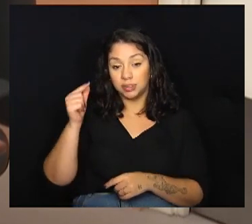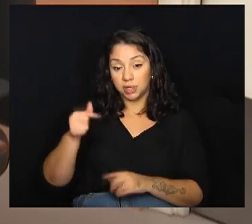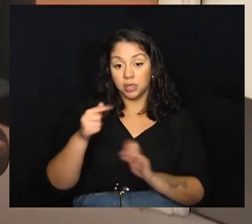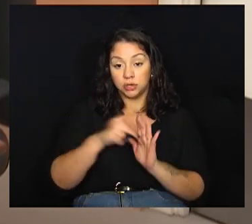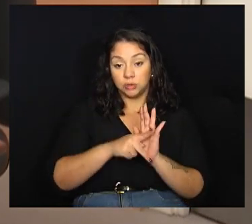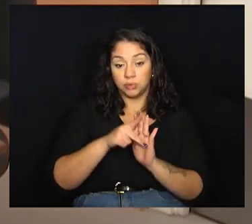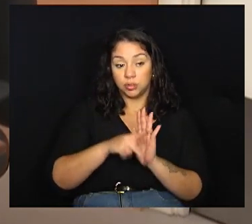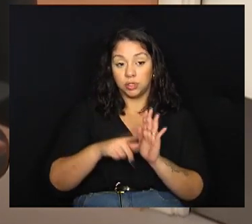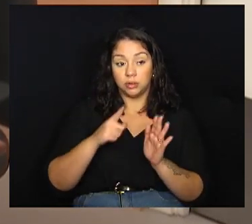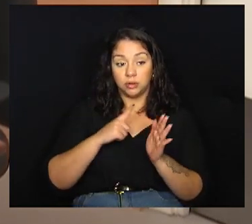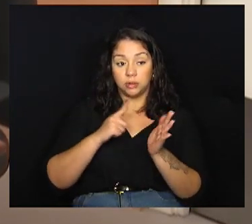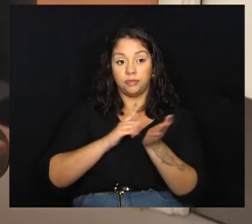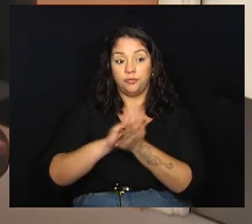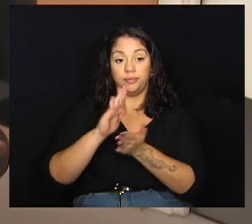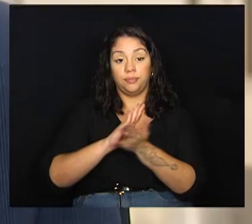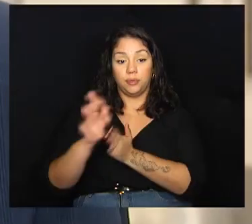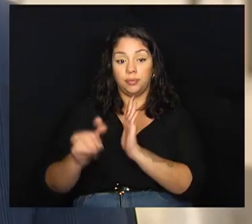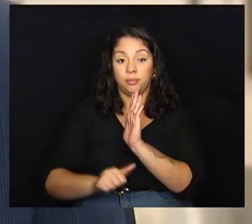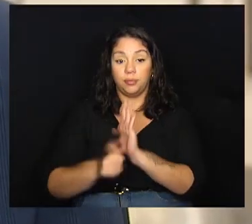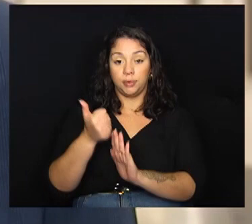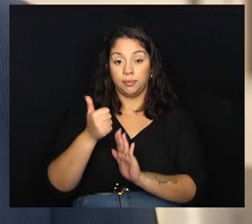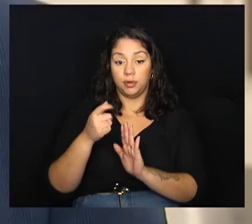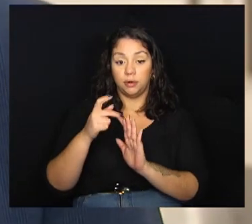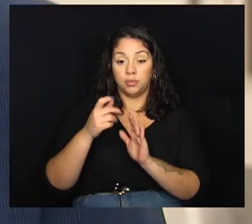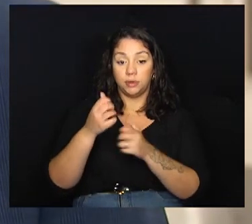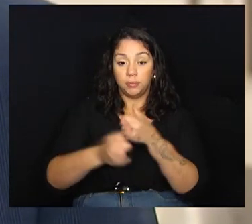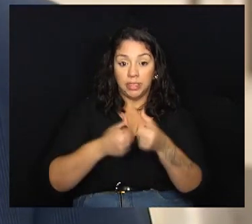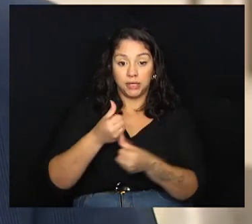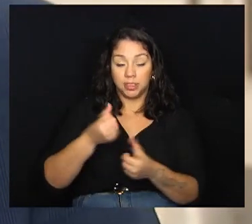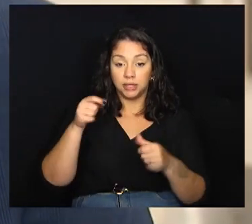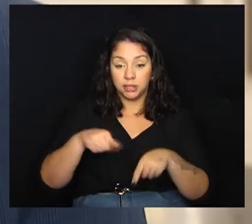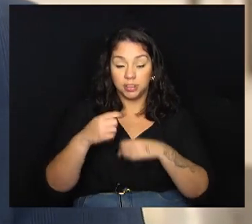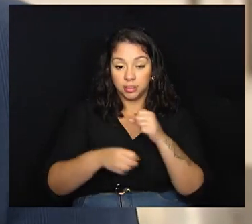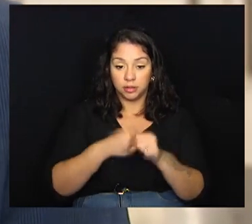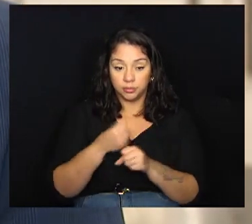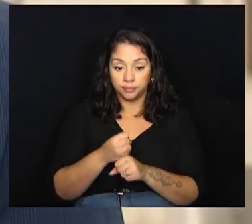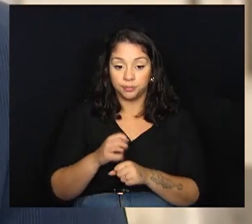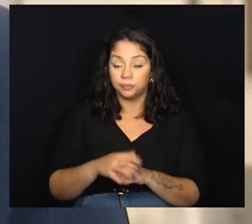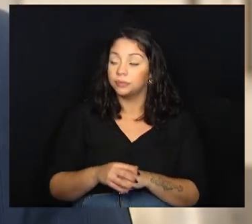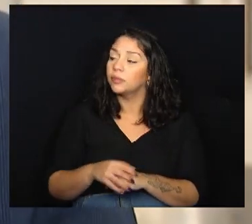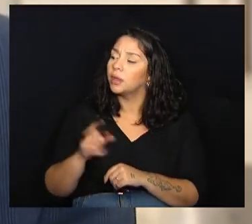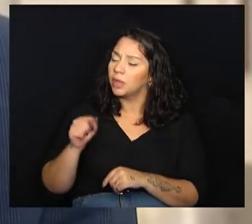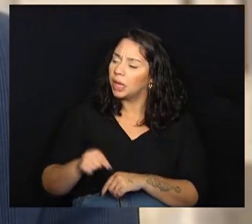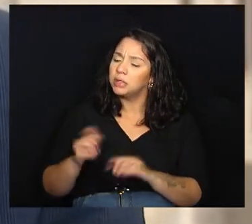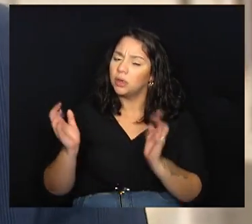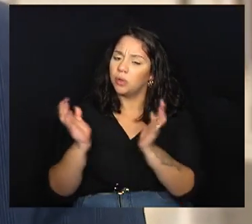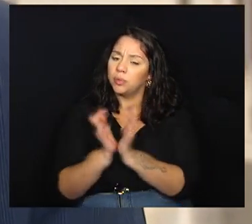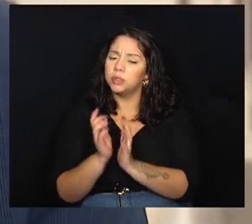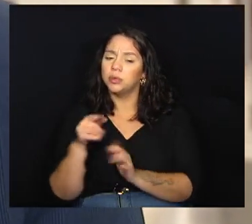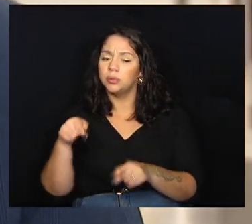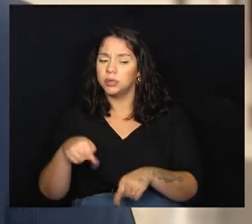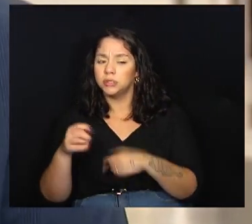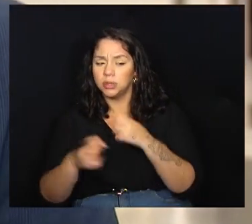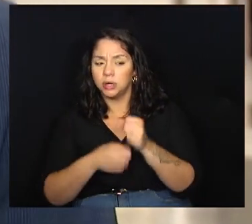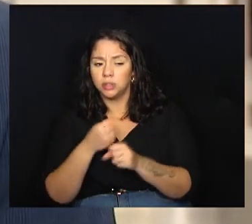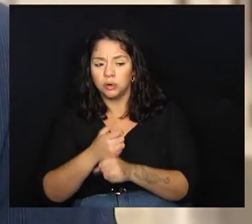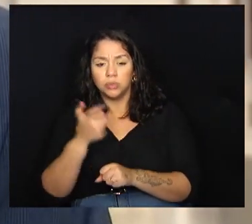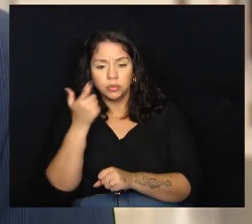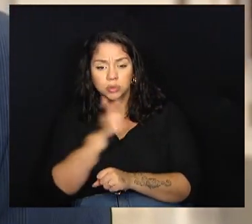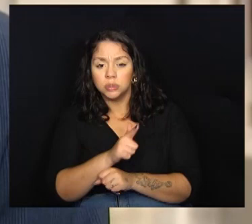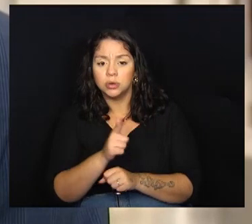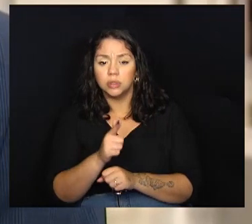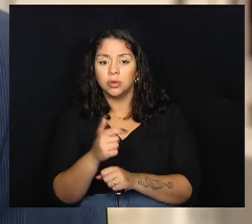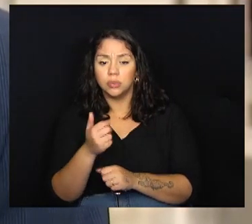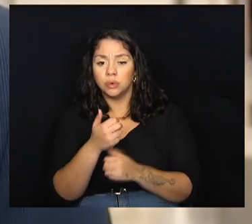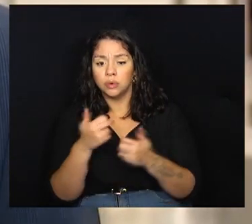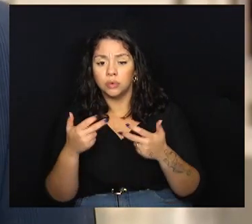comissão no primeiro semestre deste ano. E a comissão esse ano conseguiu aprovar e dar sequência nos trabalhos de 7 projetos que